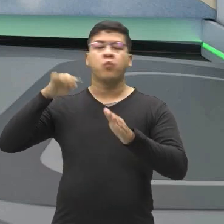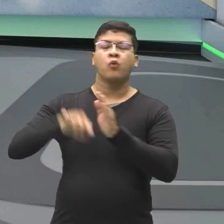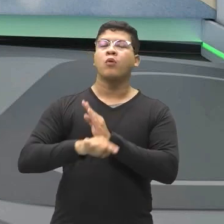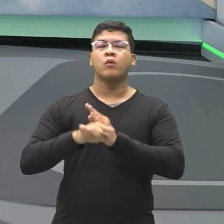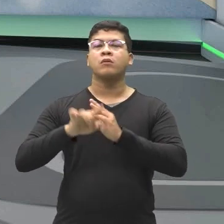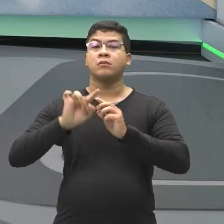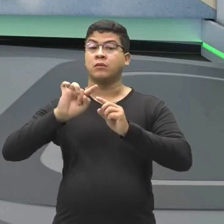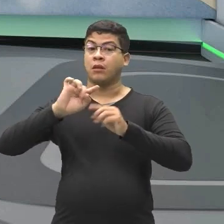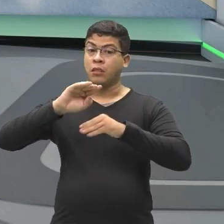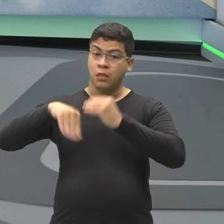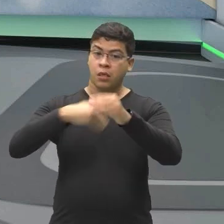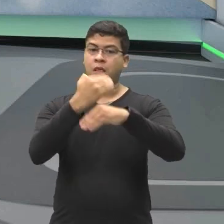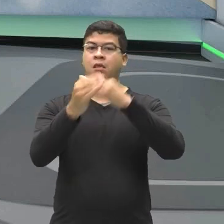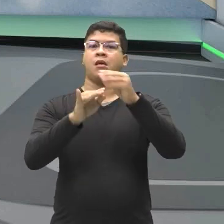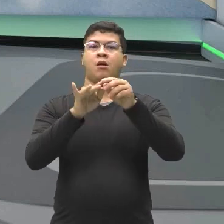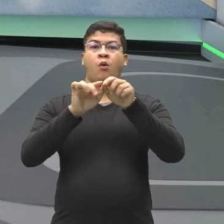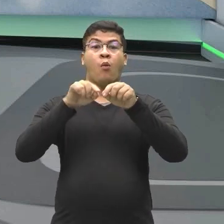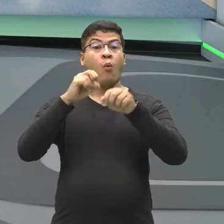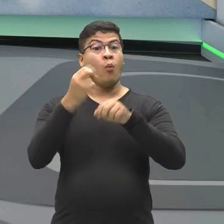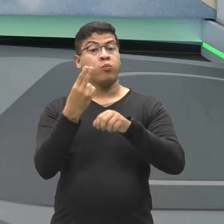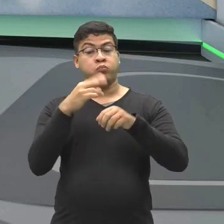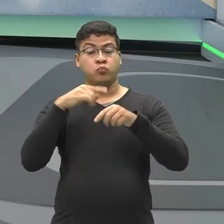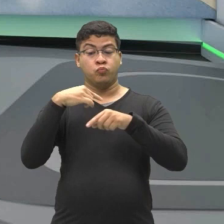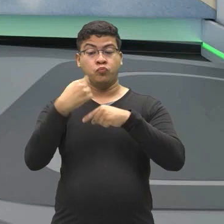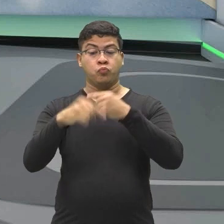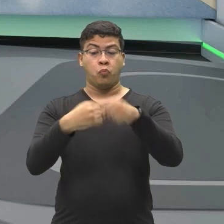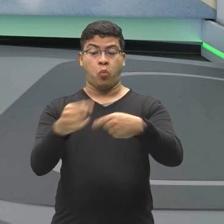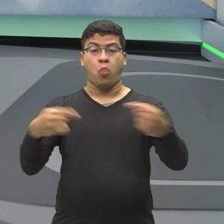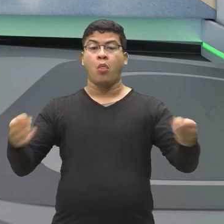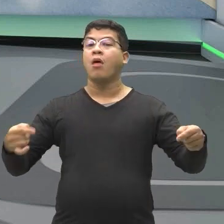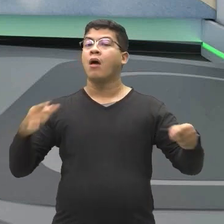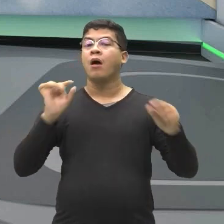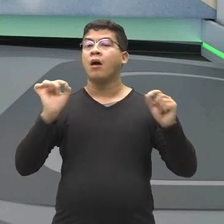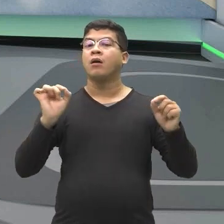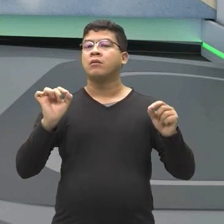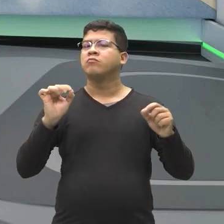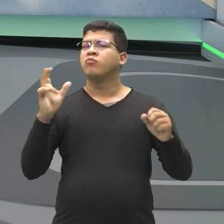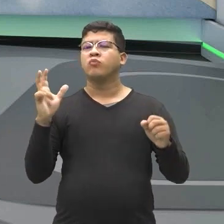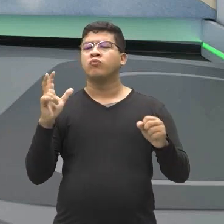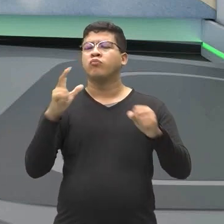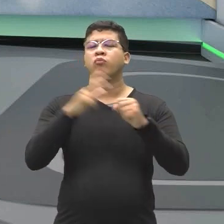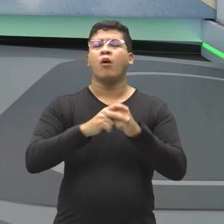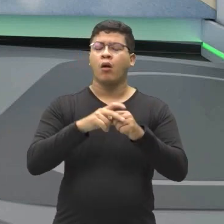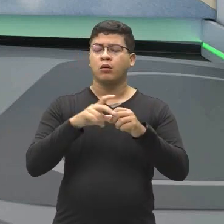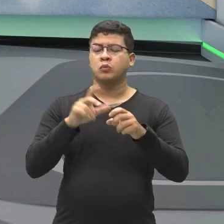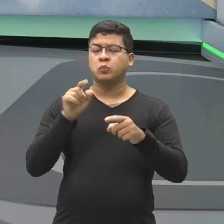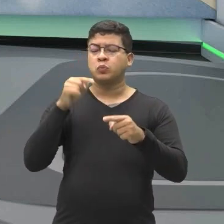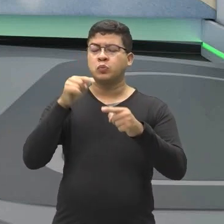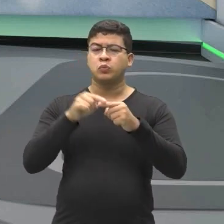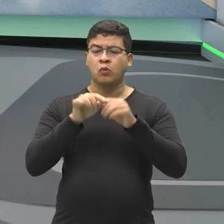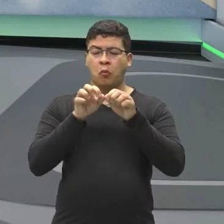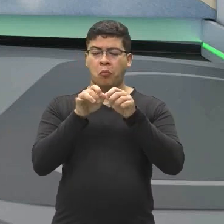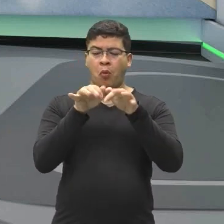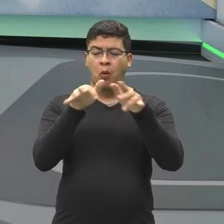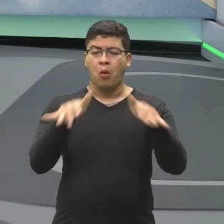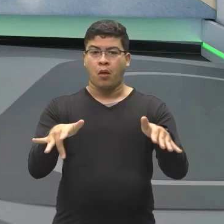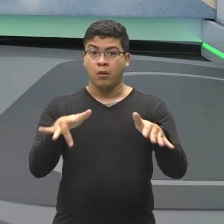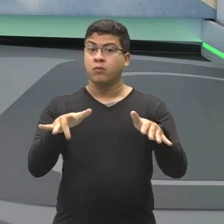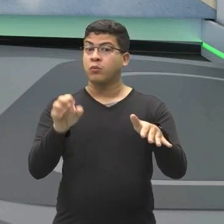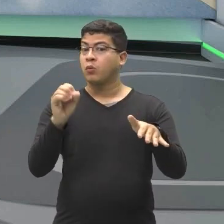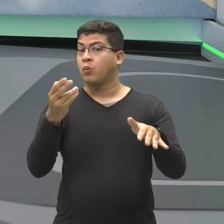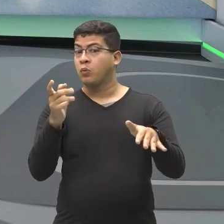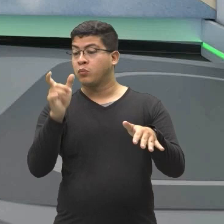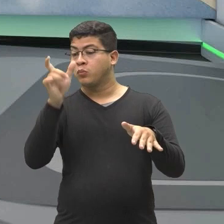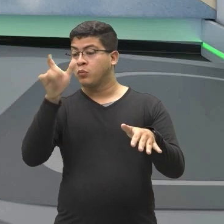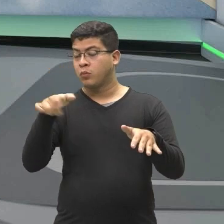e desenvolvimento ou multiplicação de um agente infeccioso no organismo do homem ou de